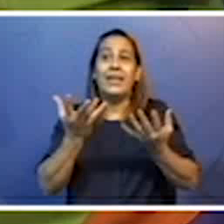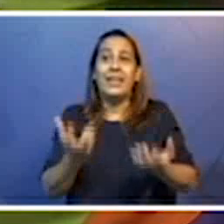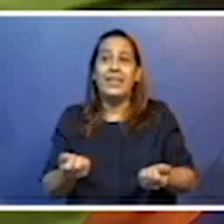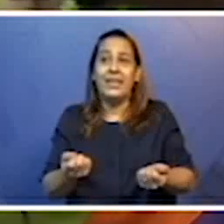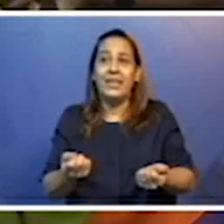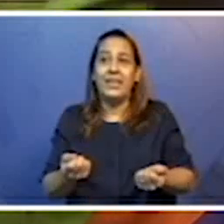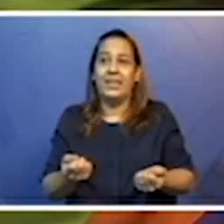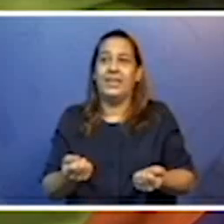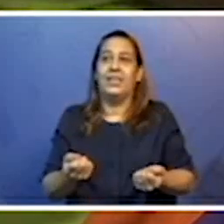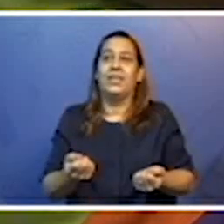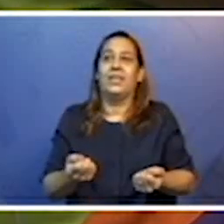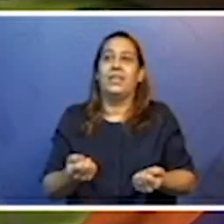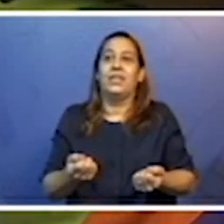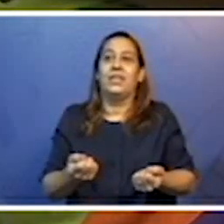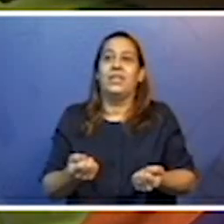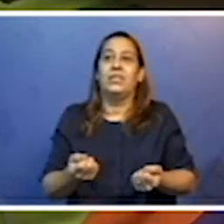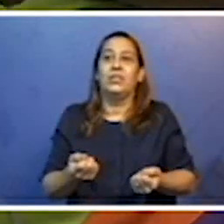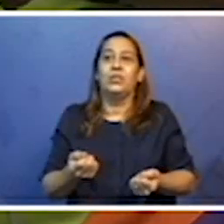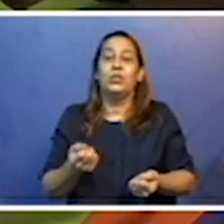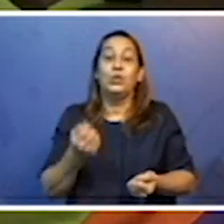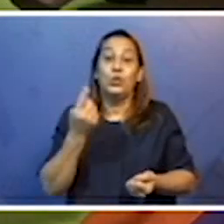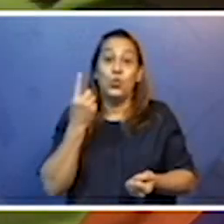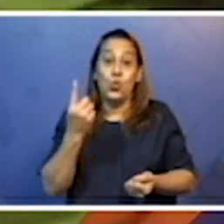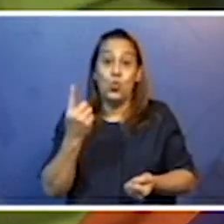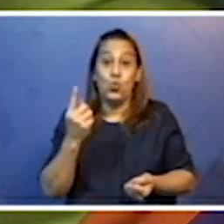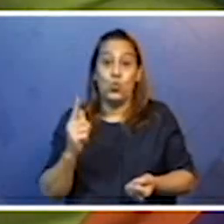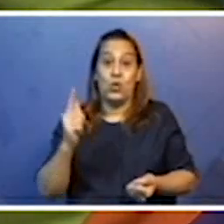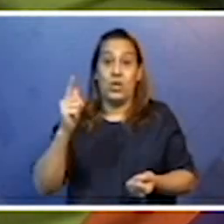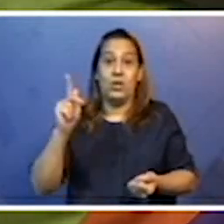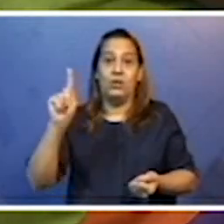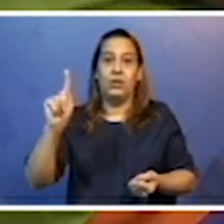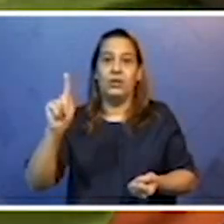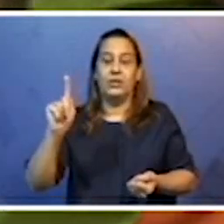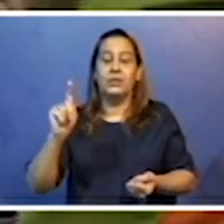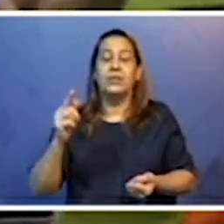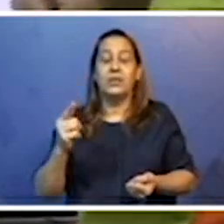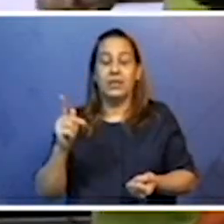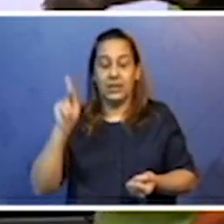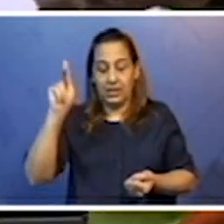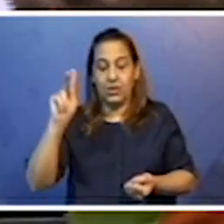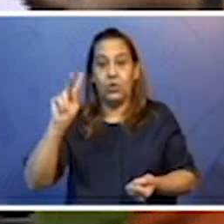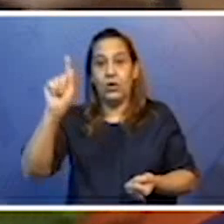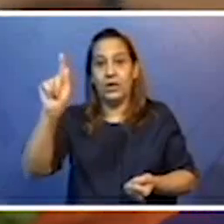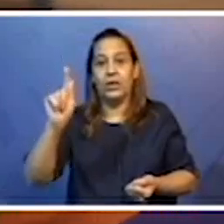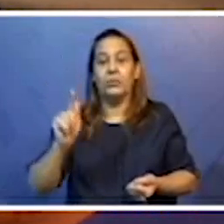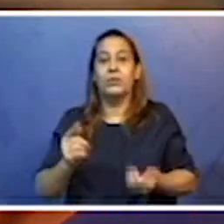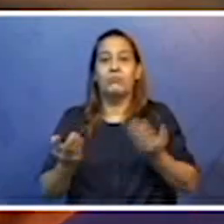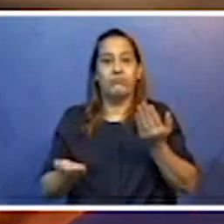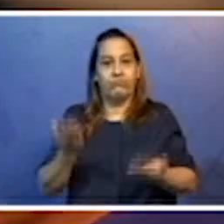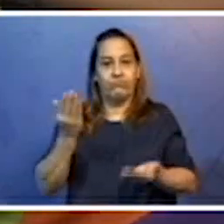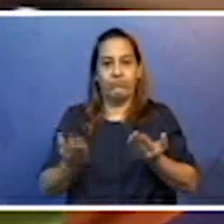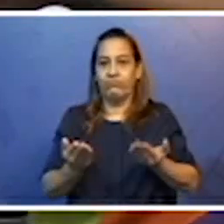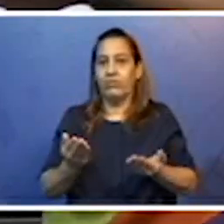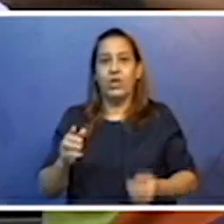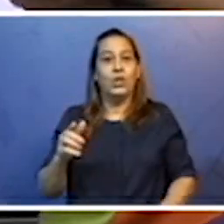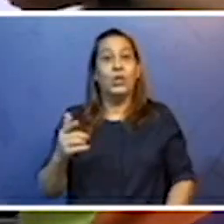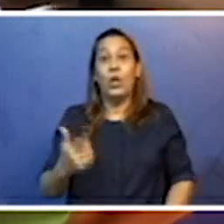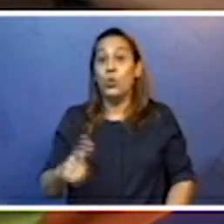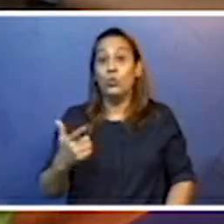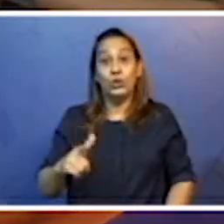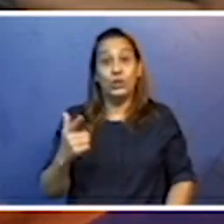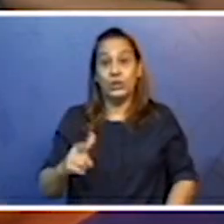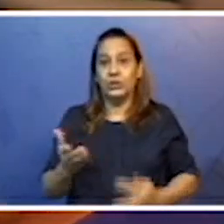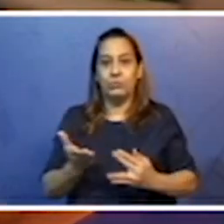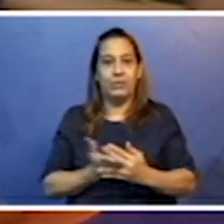pacote com aquele peso que eu preciso. Aí você junta. É o que ela vai ter que fazer, ó. Só tinha pacote